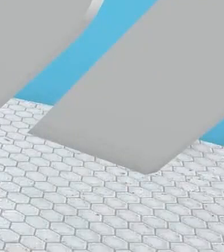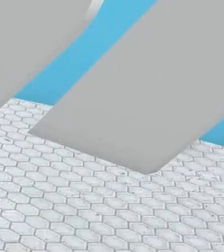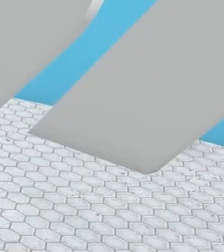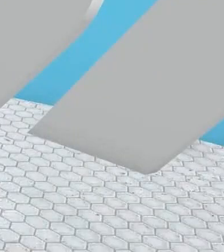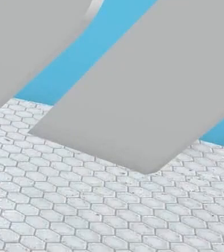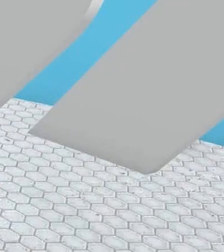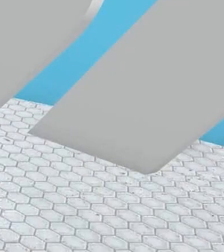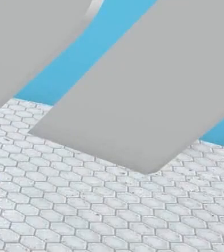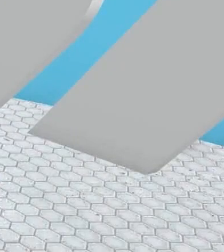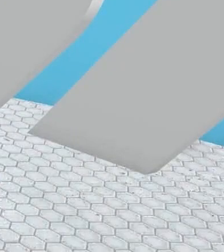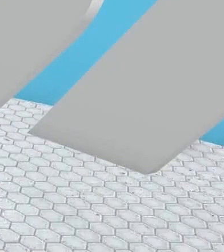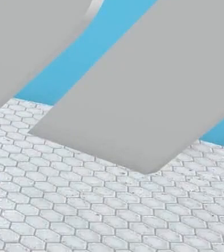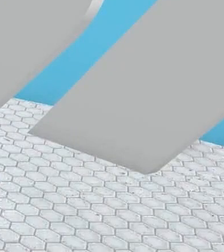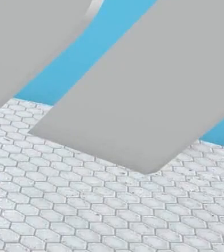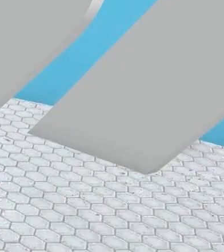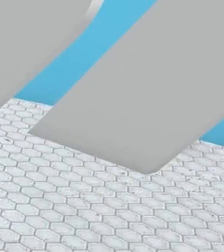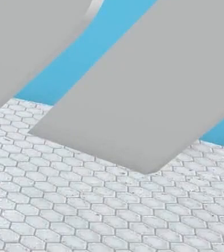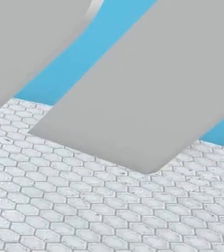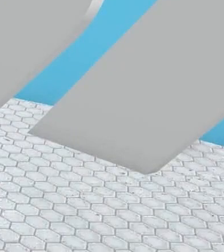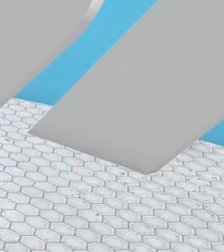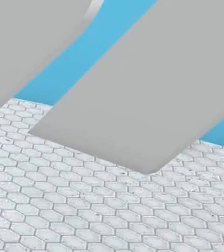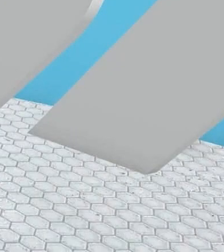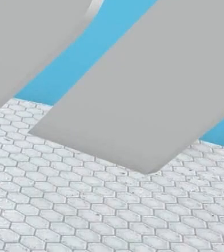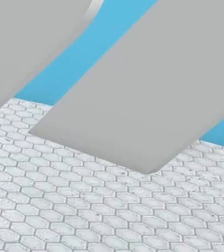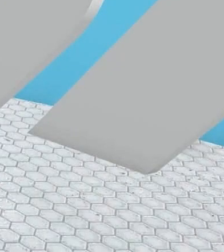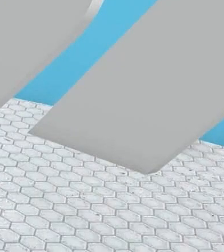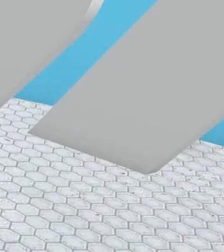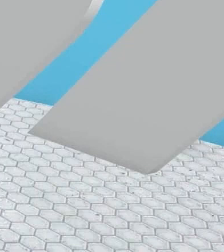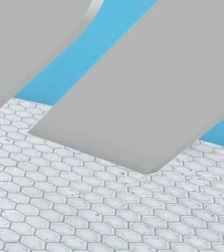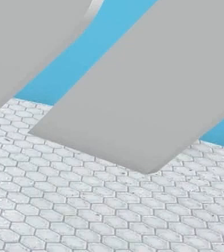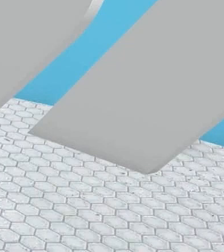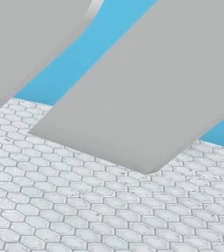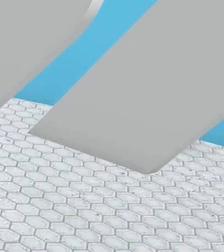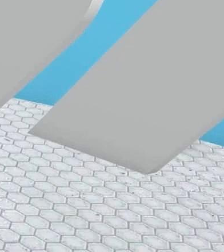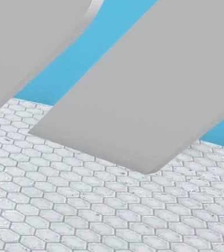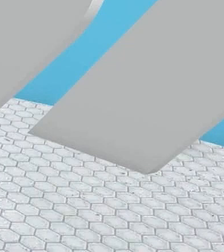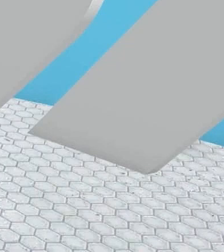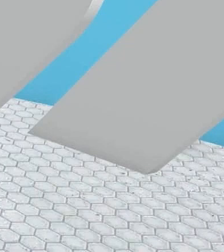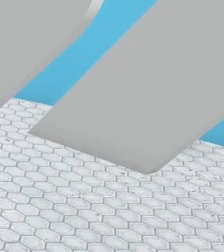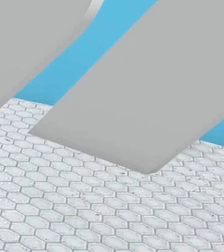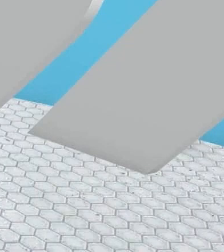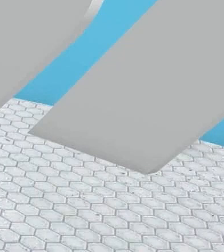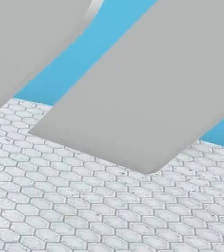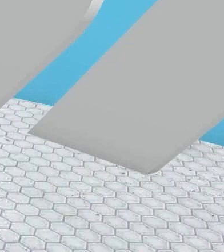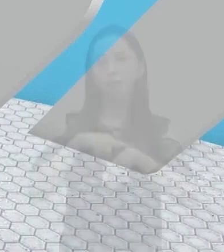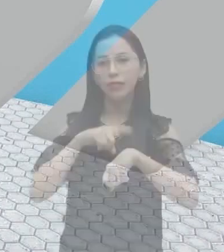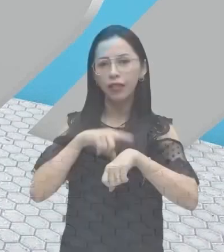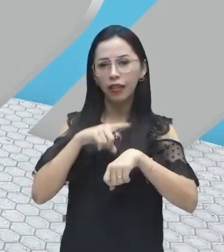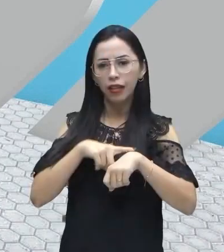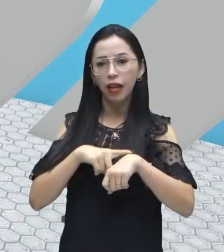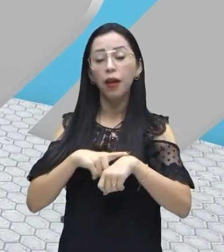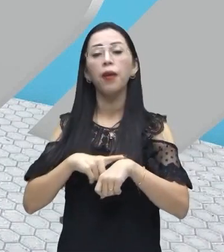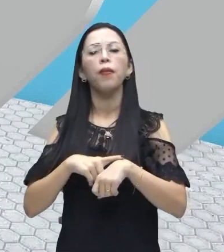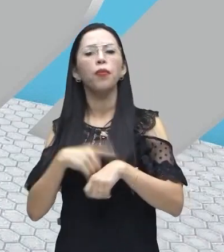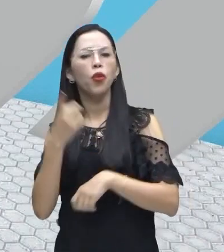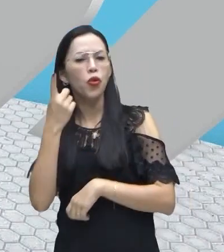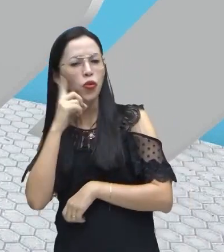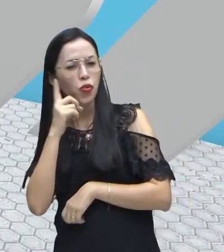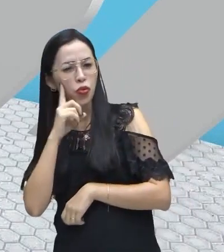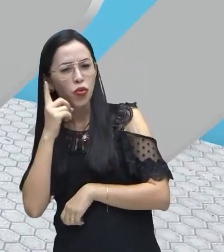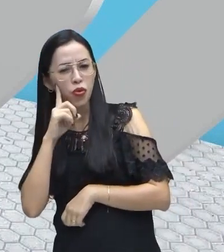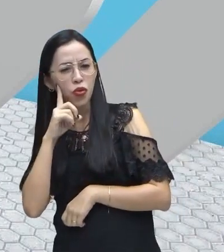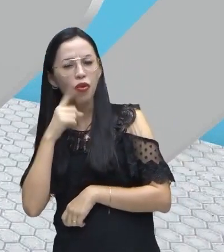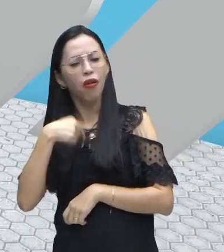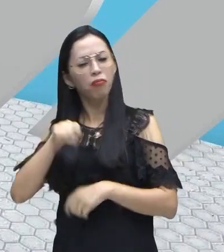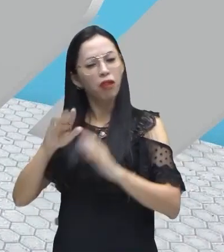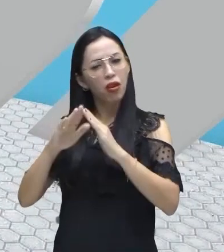Bom, na aula de hoje nós vimos as unidades de medida de tempo, vimos que elas estão presentes no nosso dia a dia, seja na hora de ir para a escola, seja